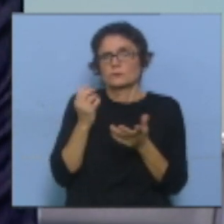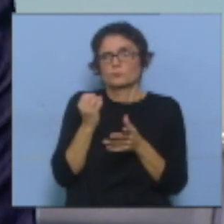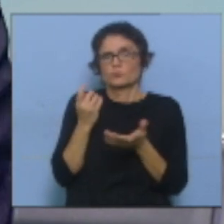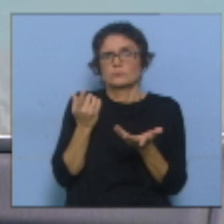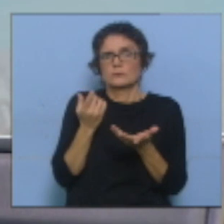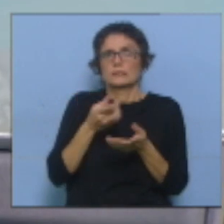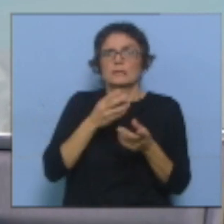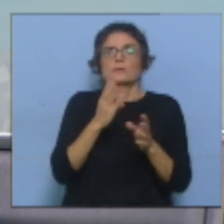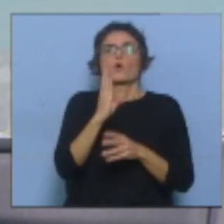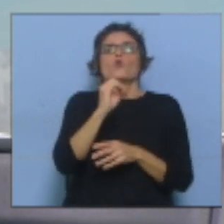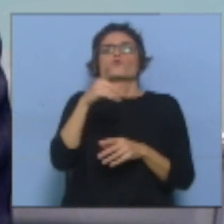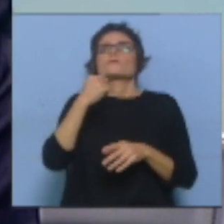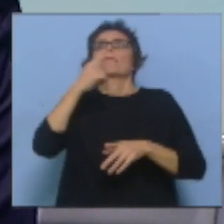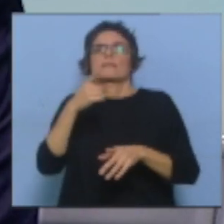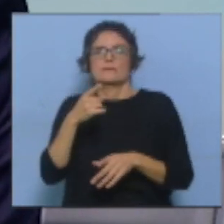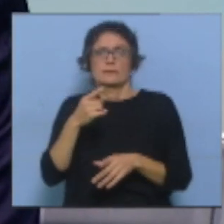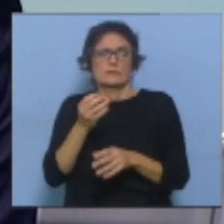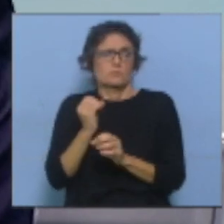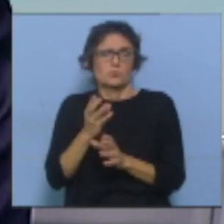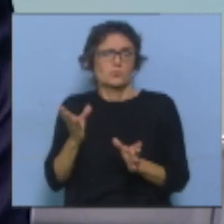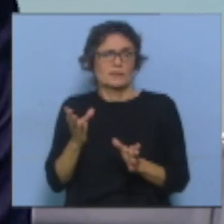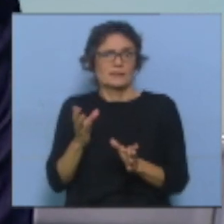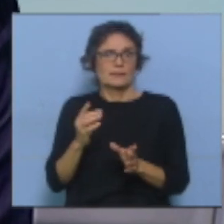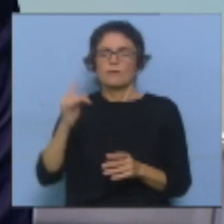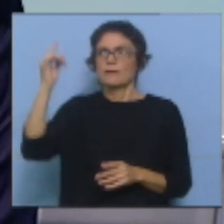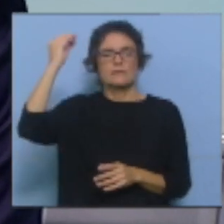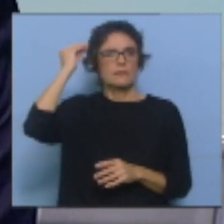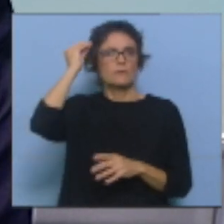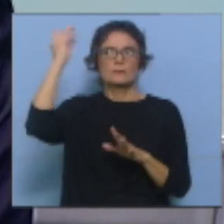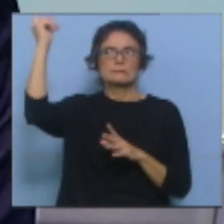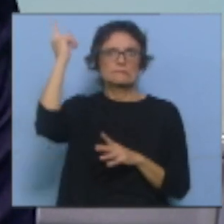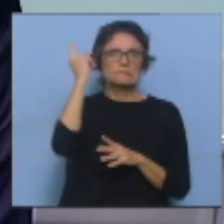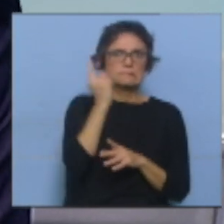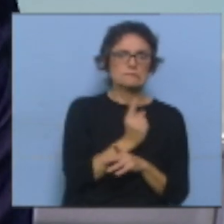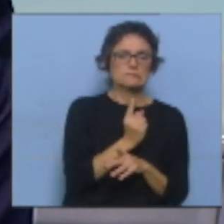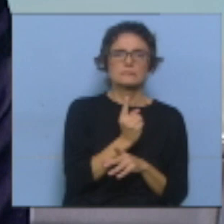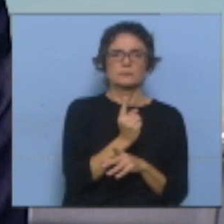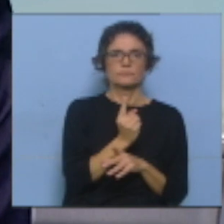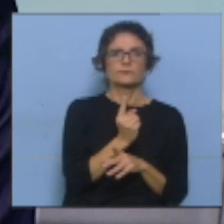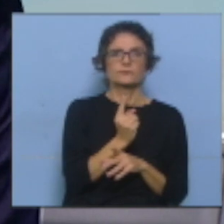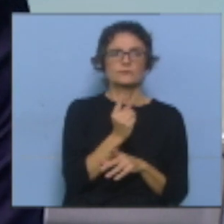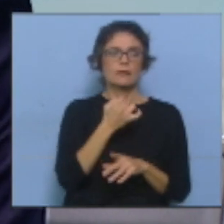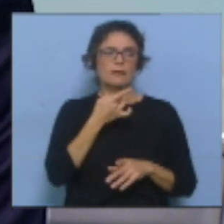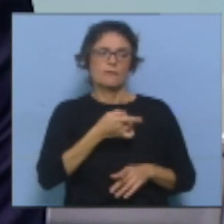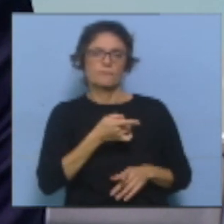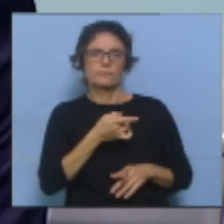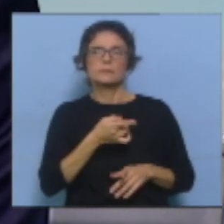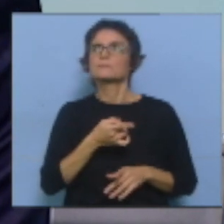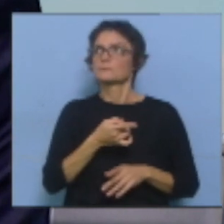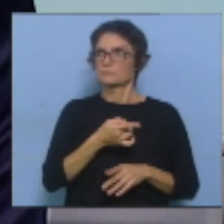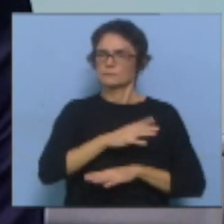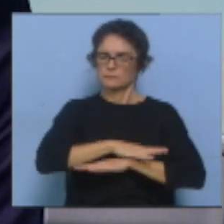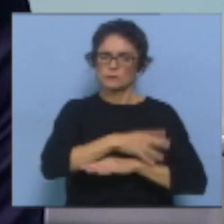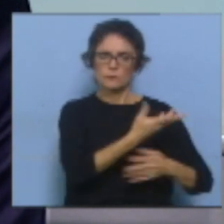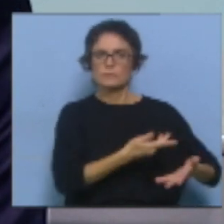referir José disse, vamos embora. Não, apareceu em sonho, pegou em Maria e no menino e foram para o Egito. Eu acho que é um grande exemplo